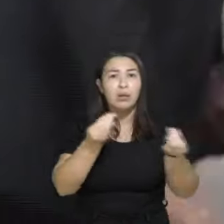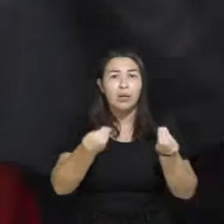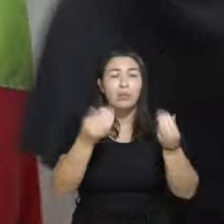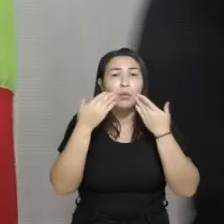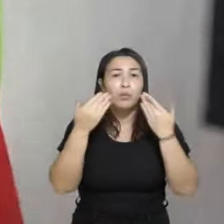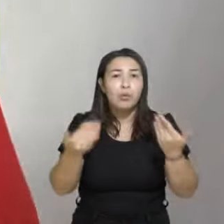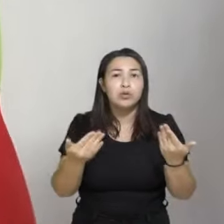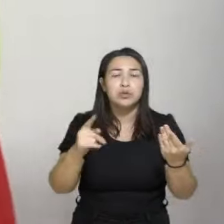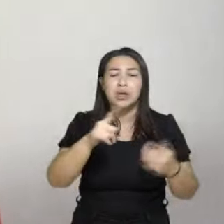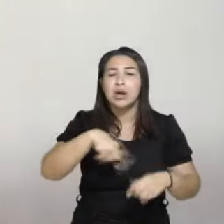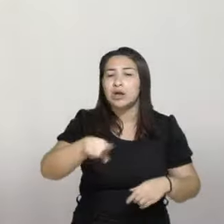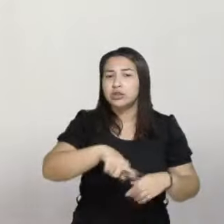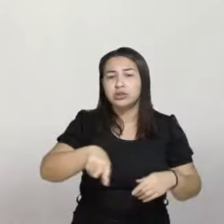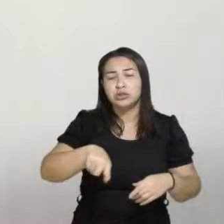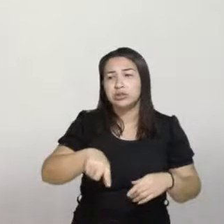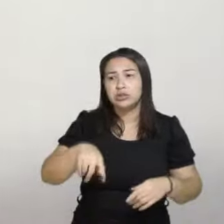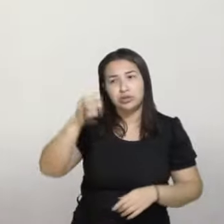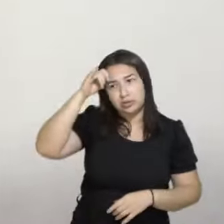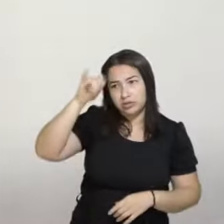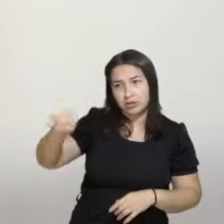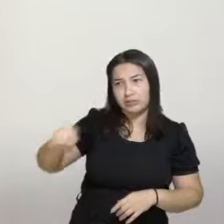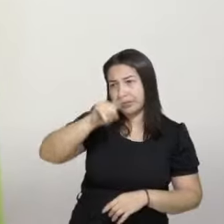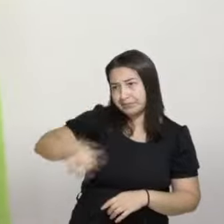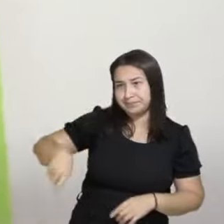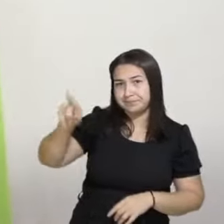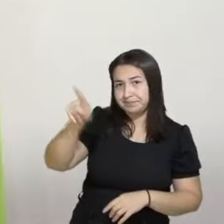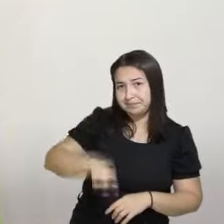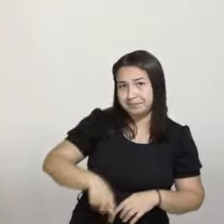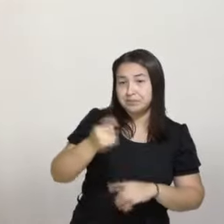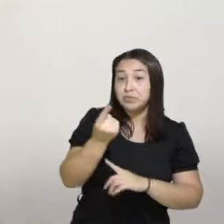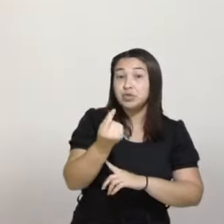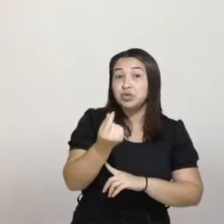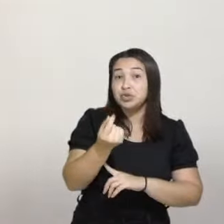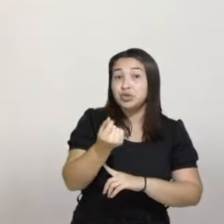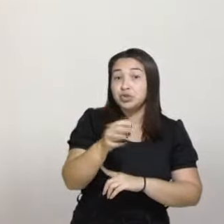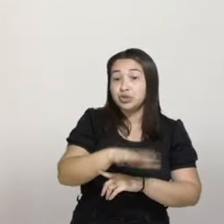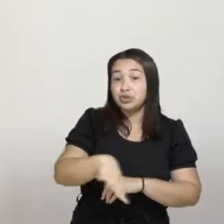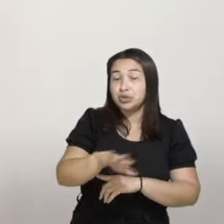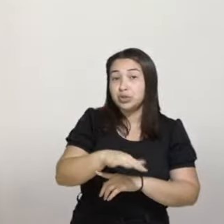recusar receita no montante deste PPA,